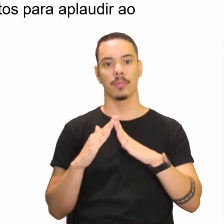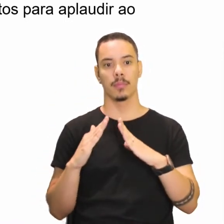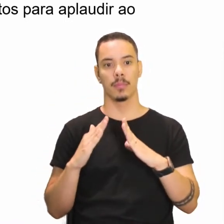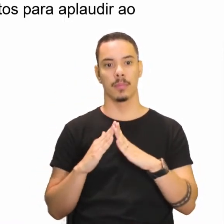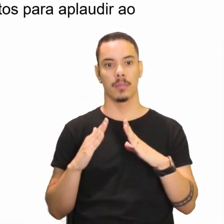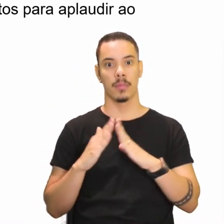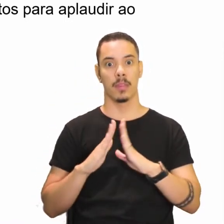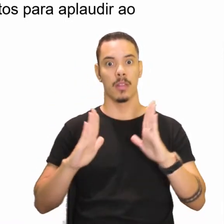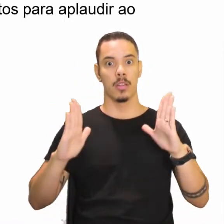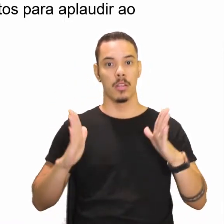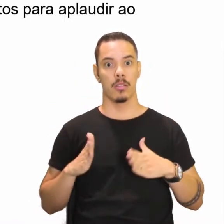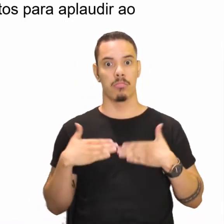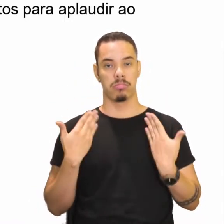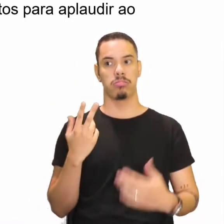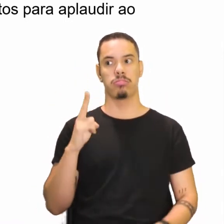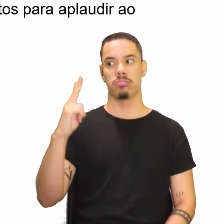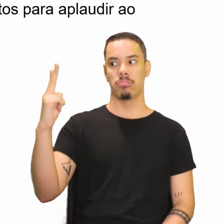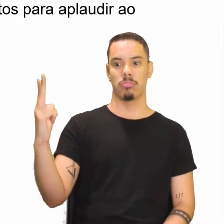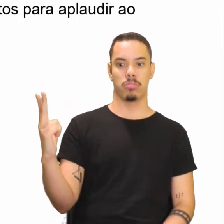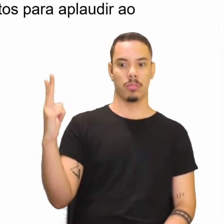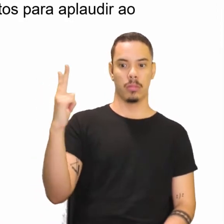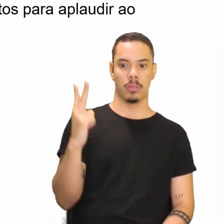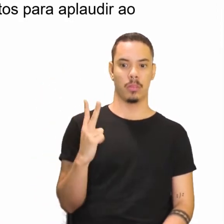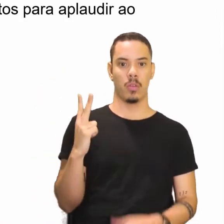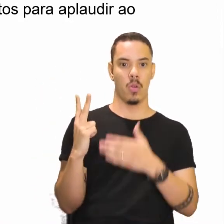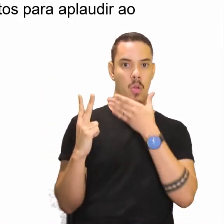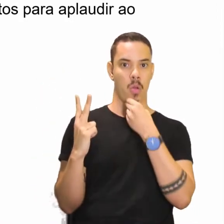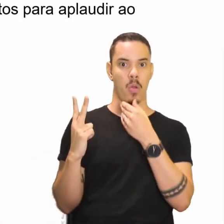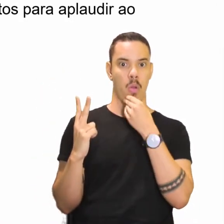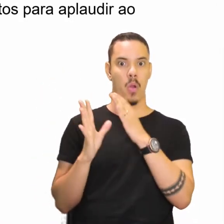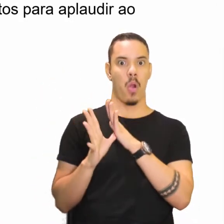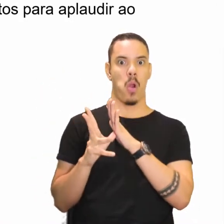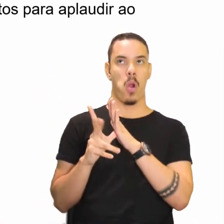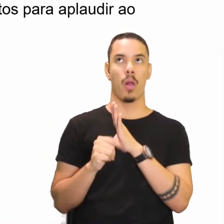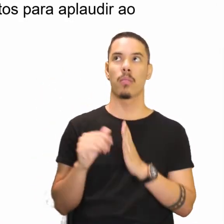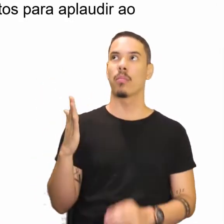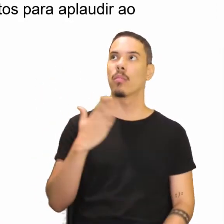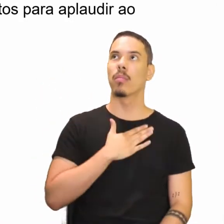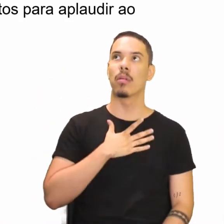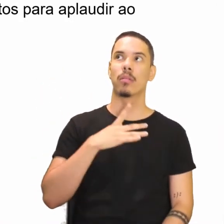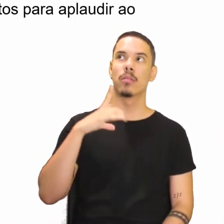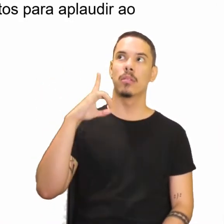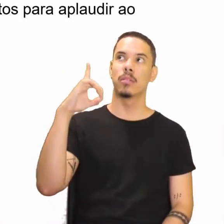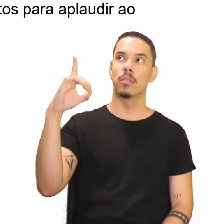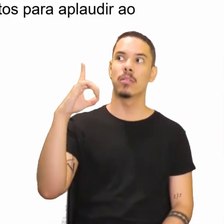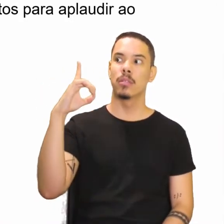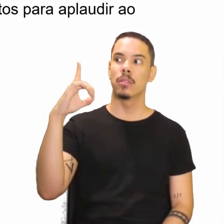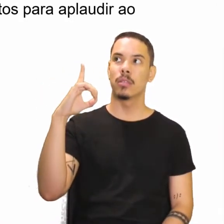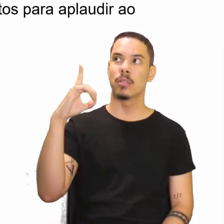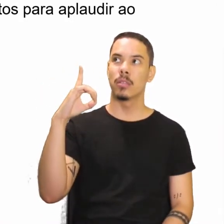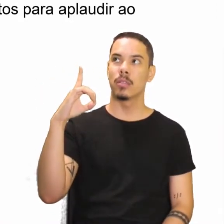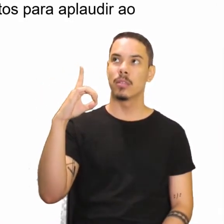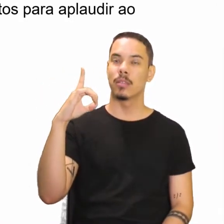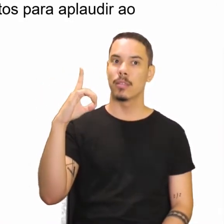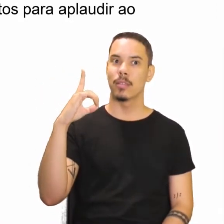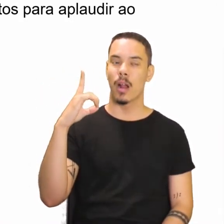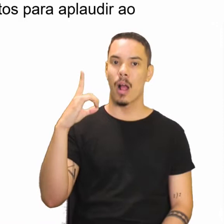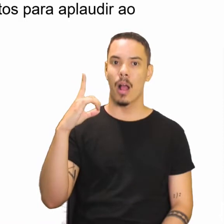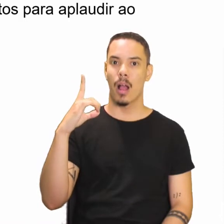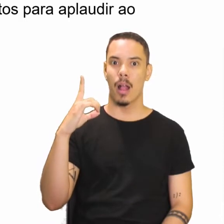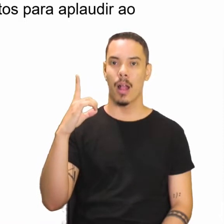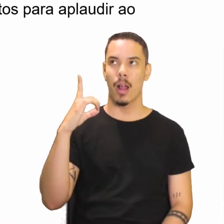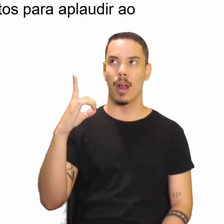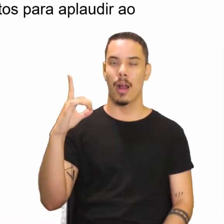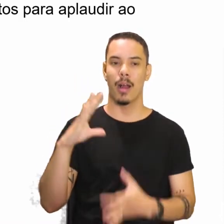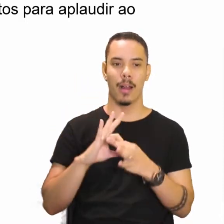foi surpreendida pelos marginais. Meu Pai eterno, né? Olha só,